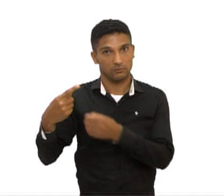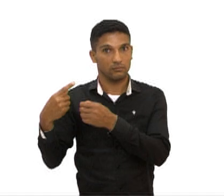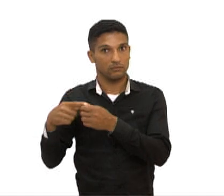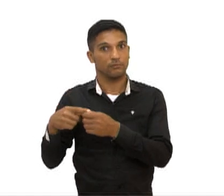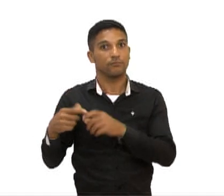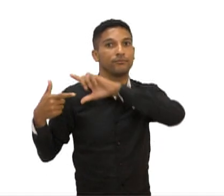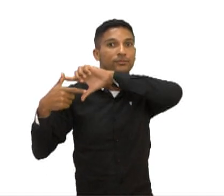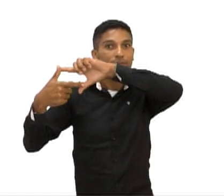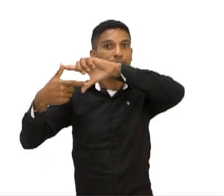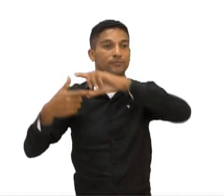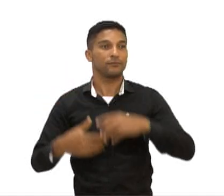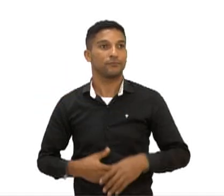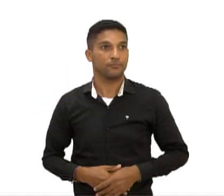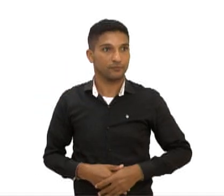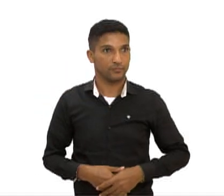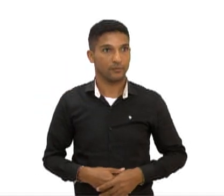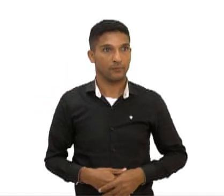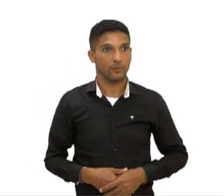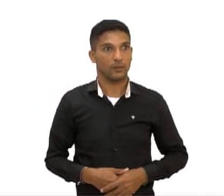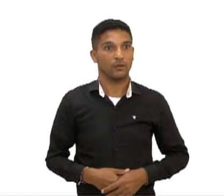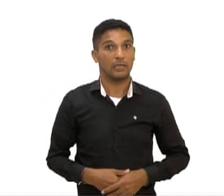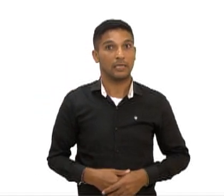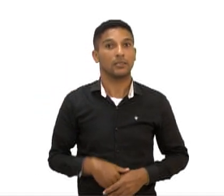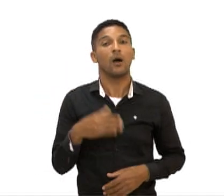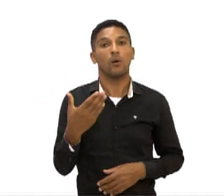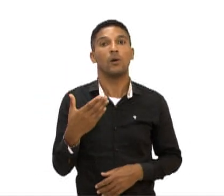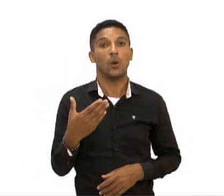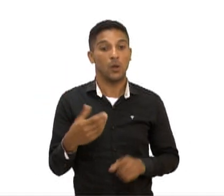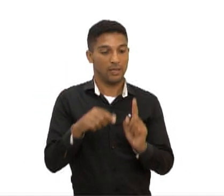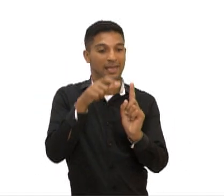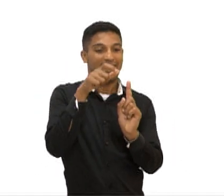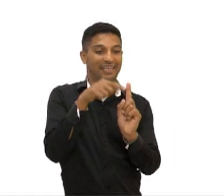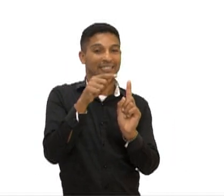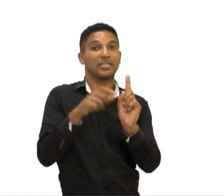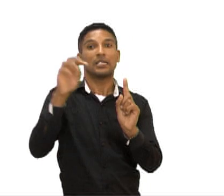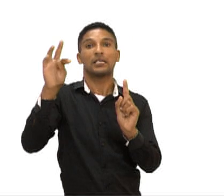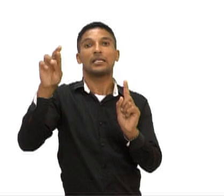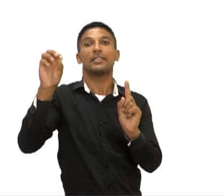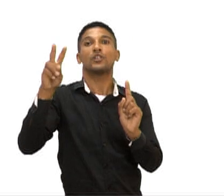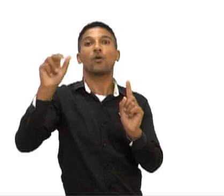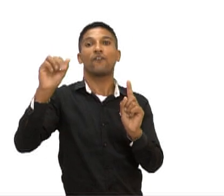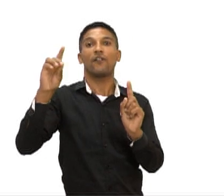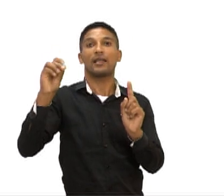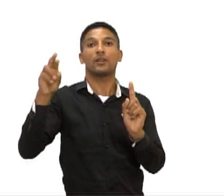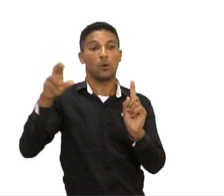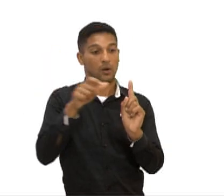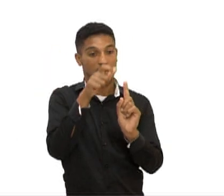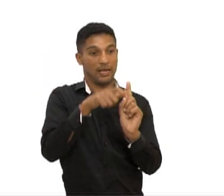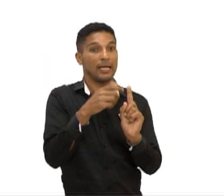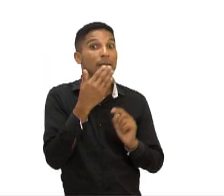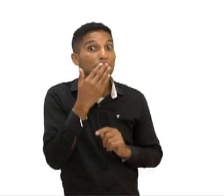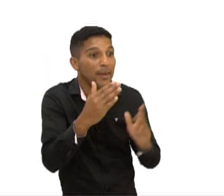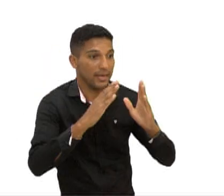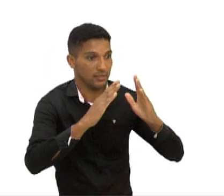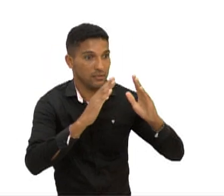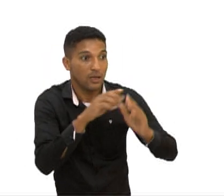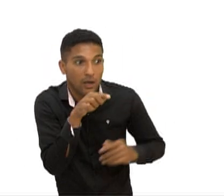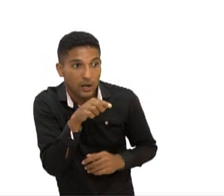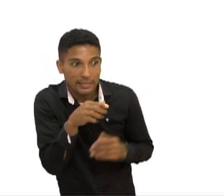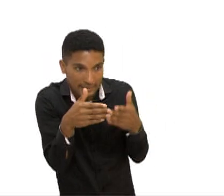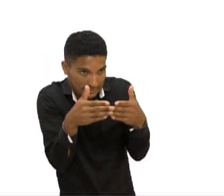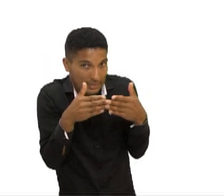a pessoa que canta, que fala, pede ao dono da casa que lhe dê a licença para dançarem o pau de